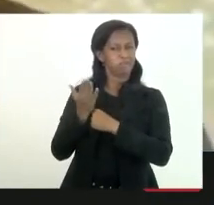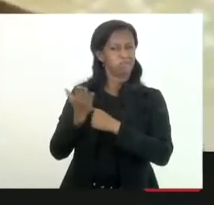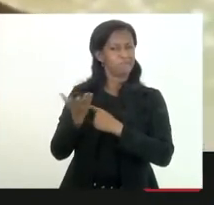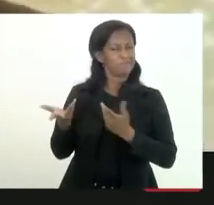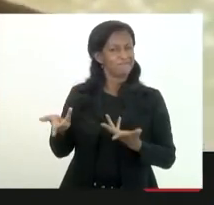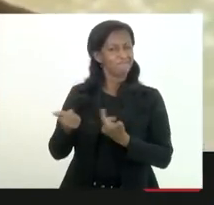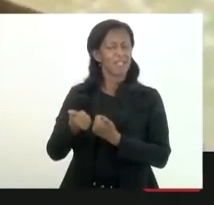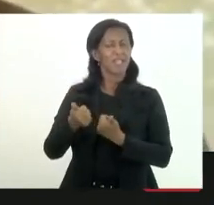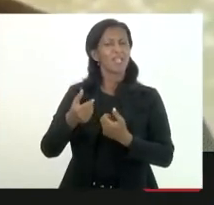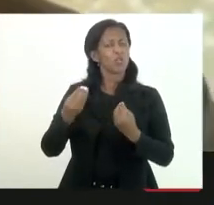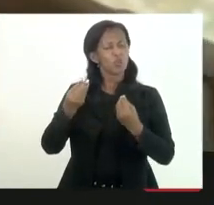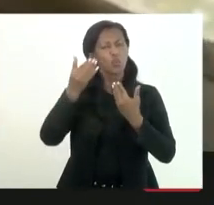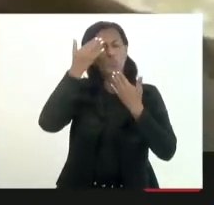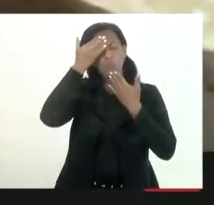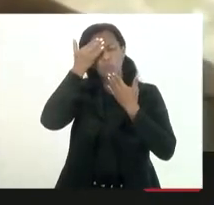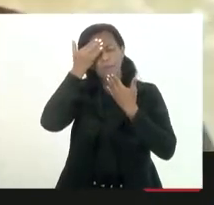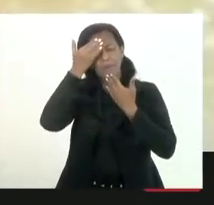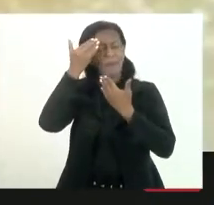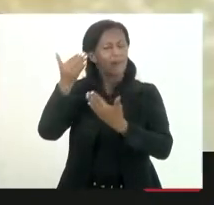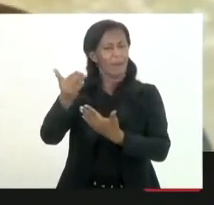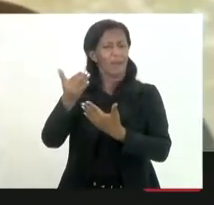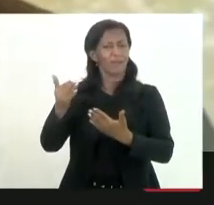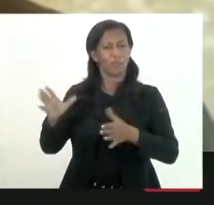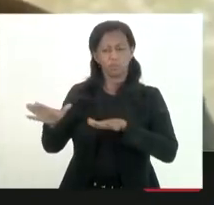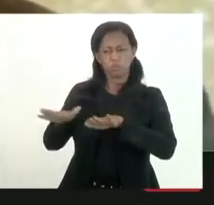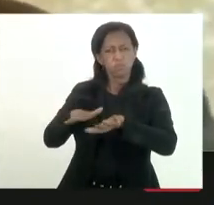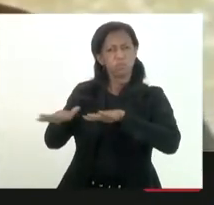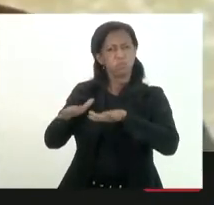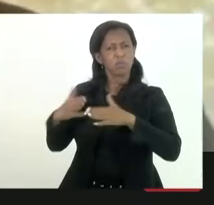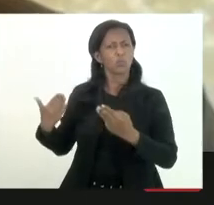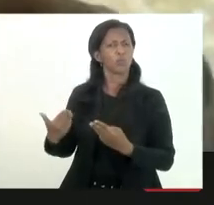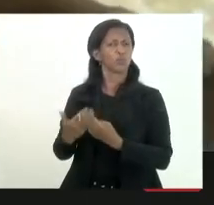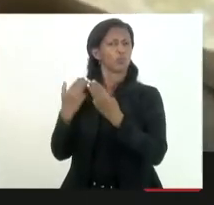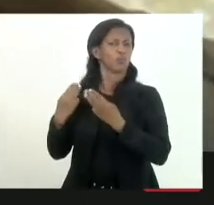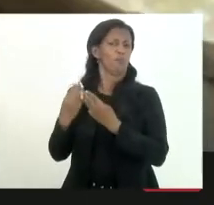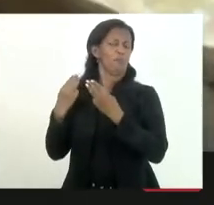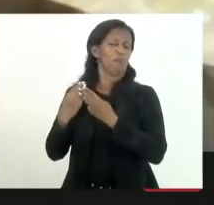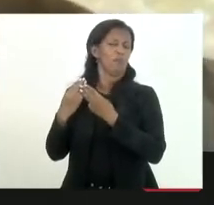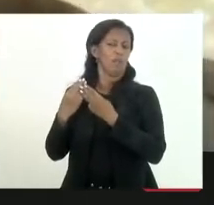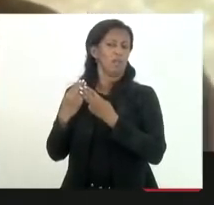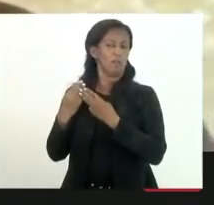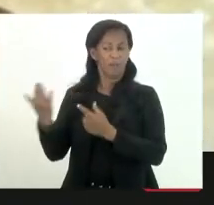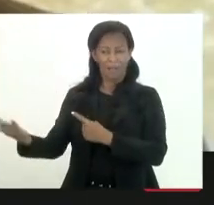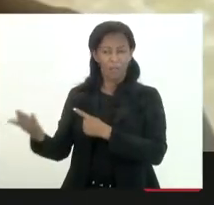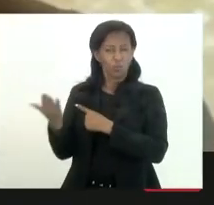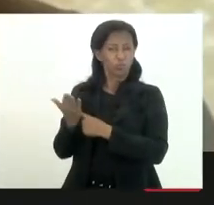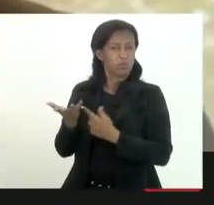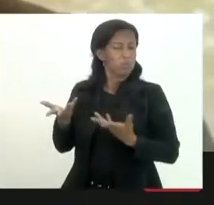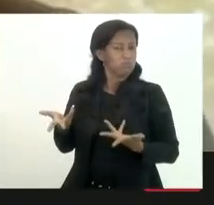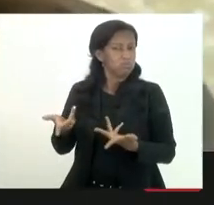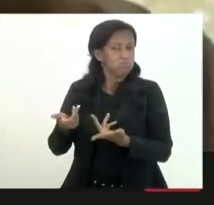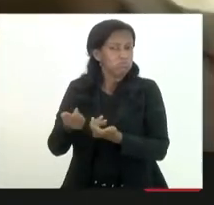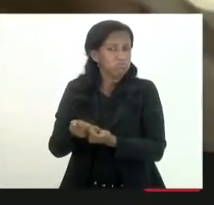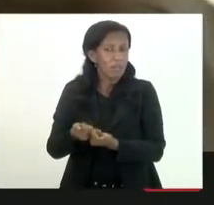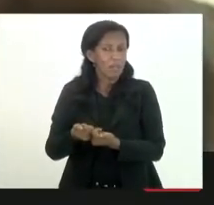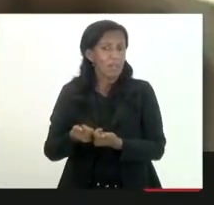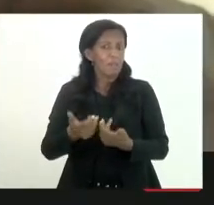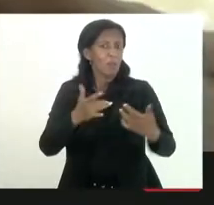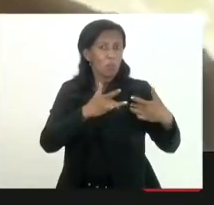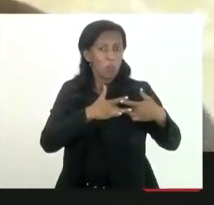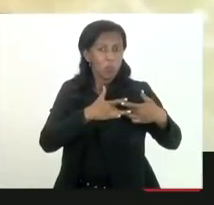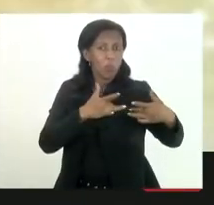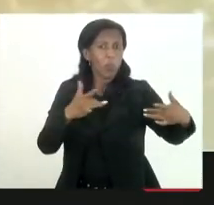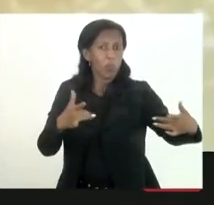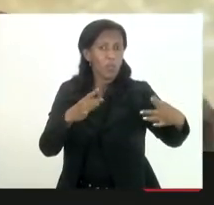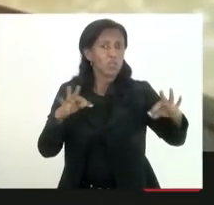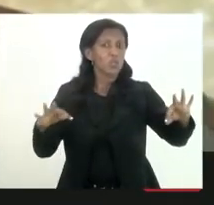sou muito grato ao movimento judaico pela ajuda extraordinária, sobretudo a solidariedade